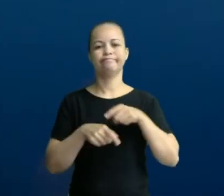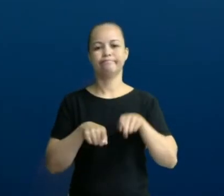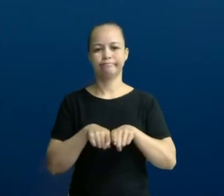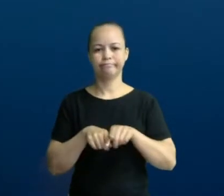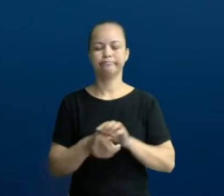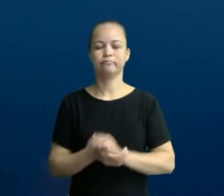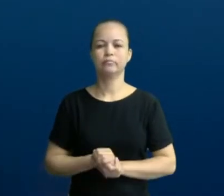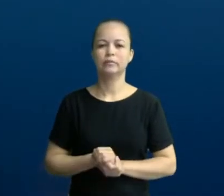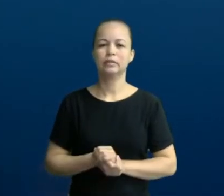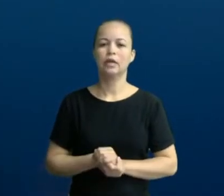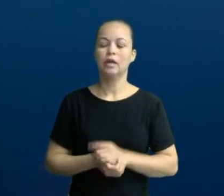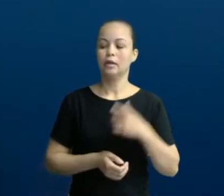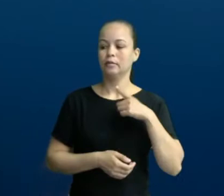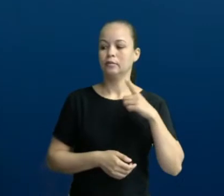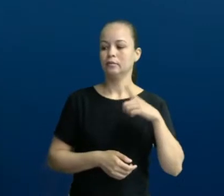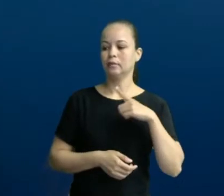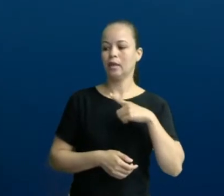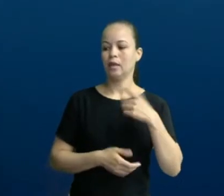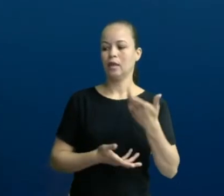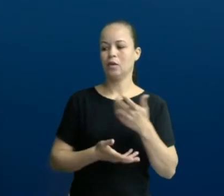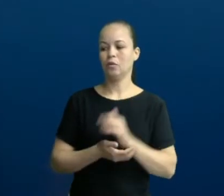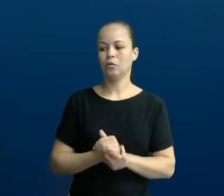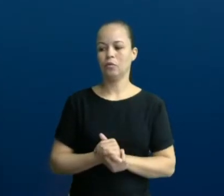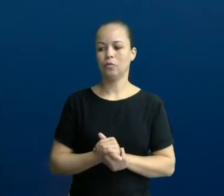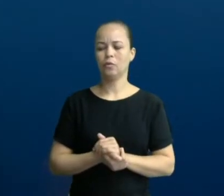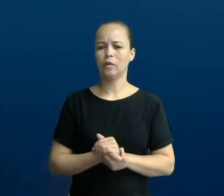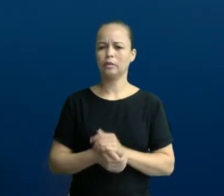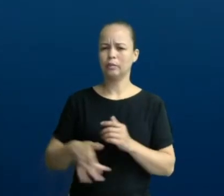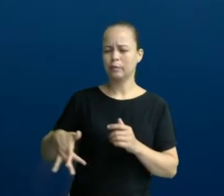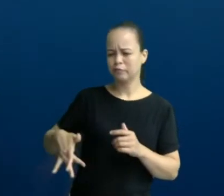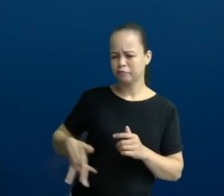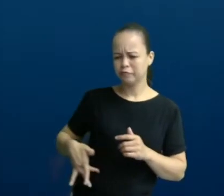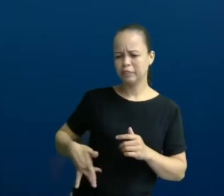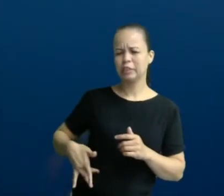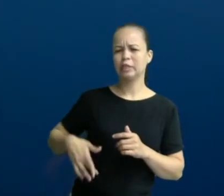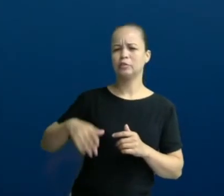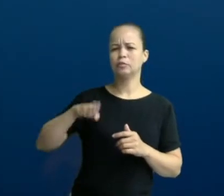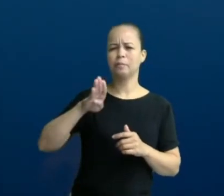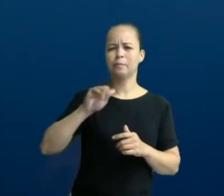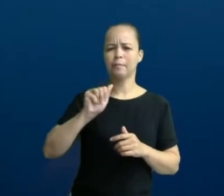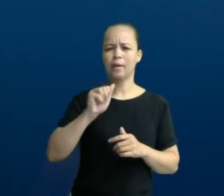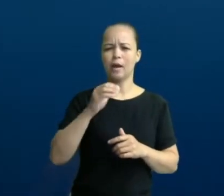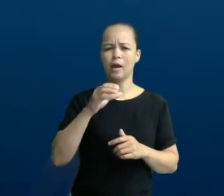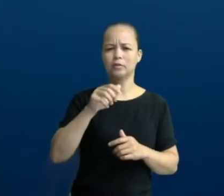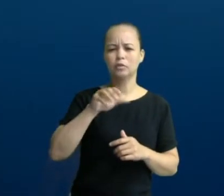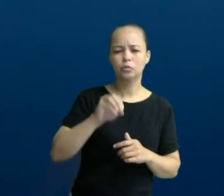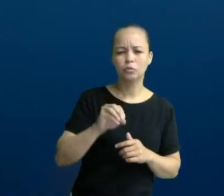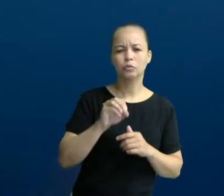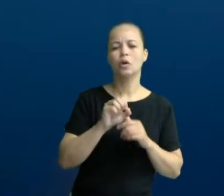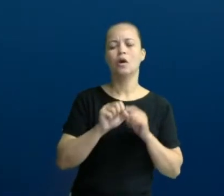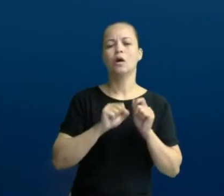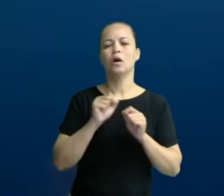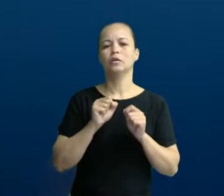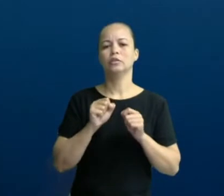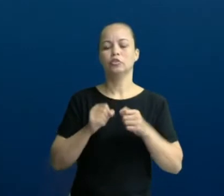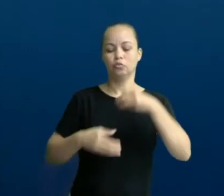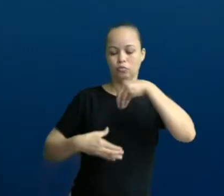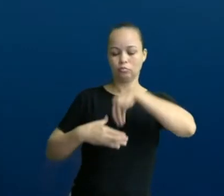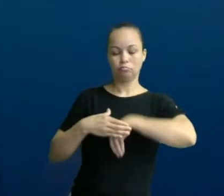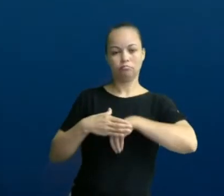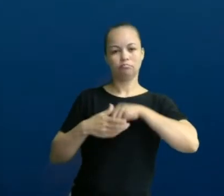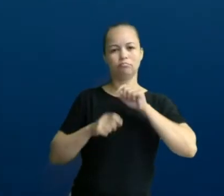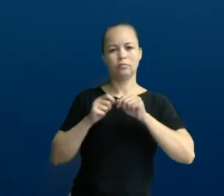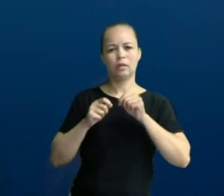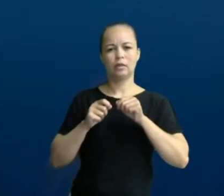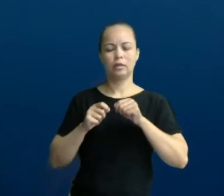leishmaniose visceral, que aí, no caso, ela pode atingir fígado, baço e estruturas internas, que, nesse caso, ela